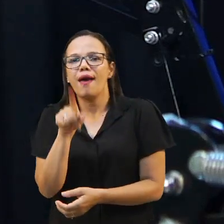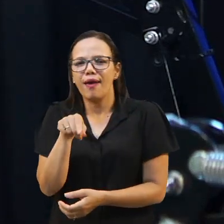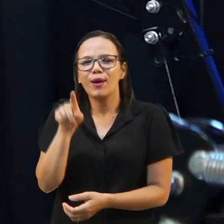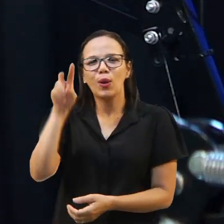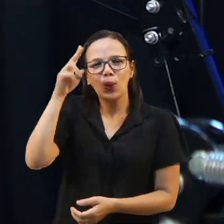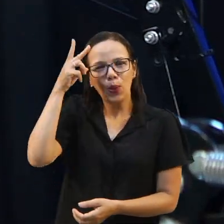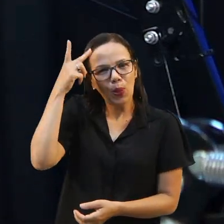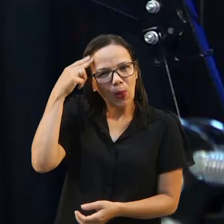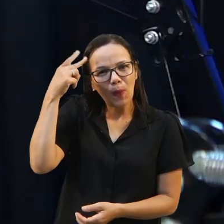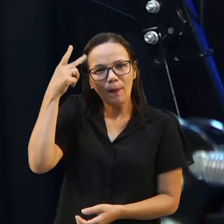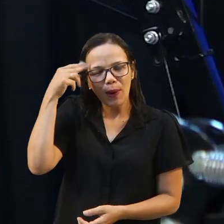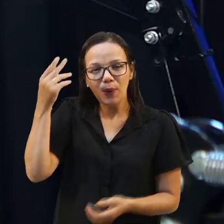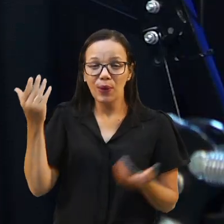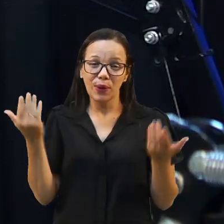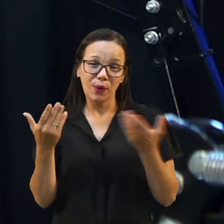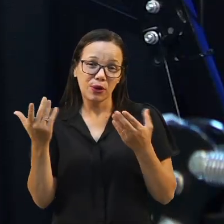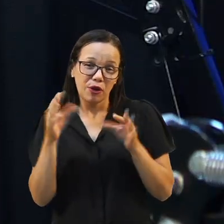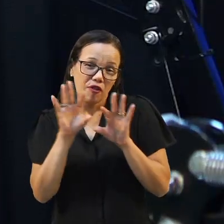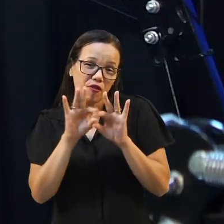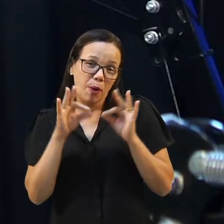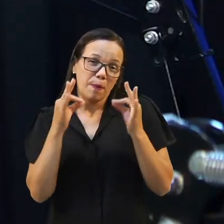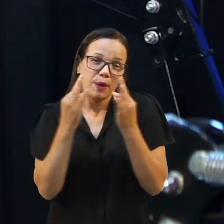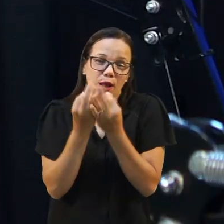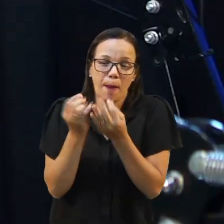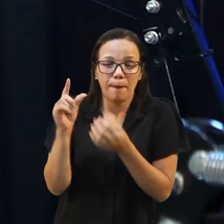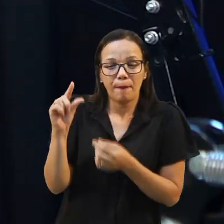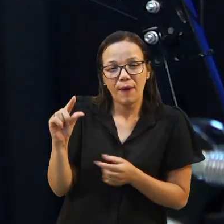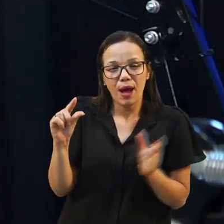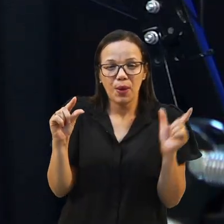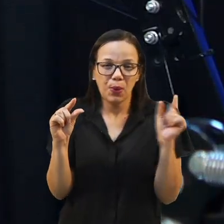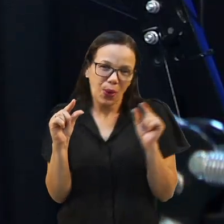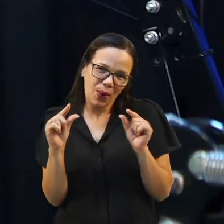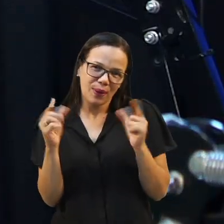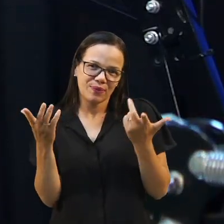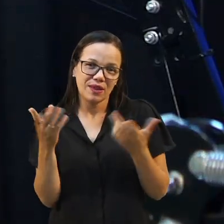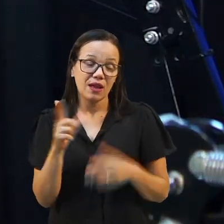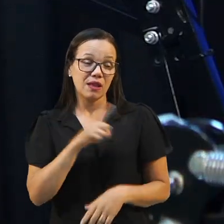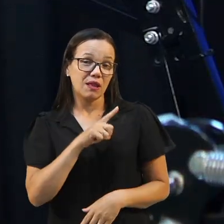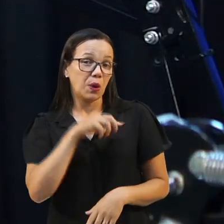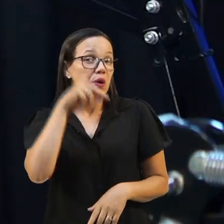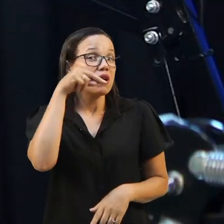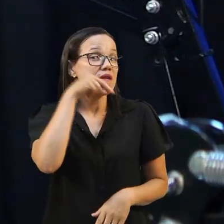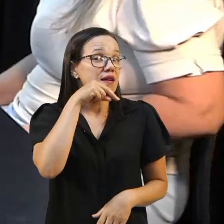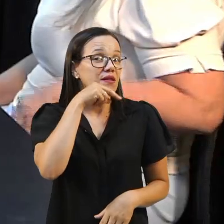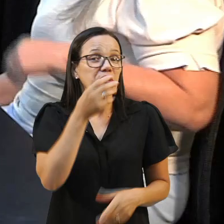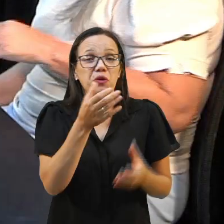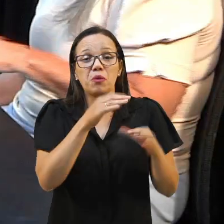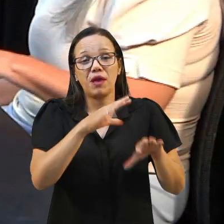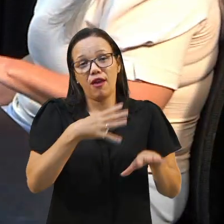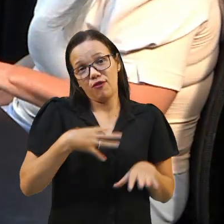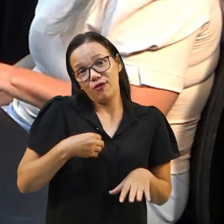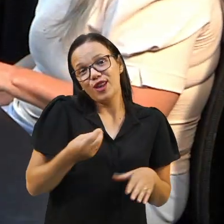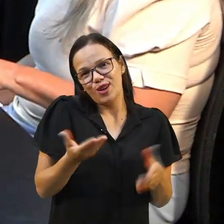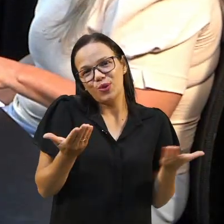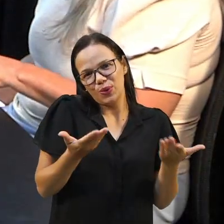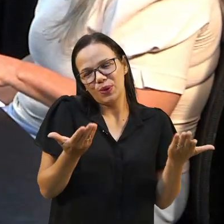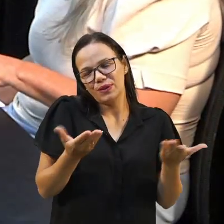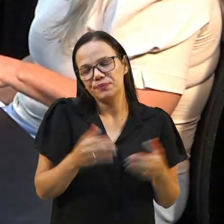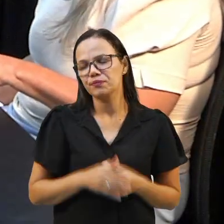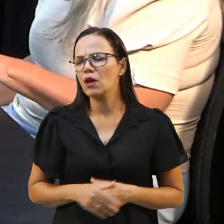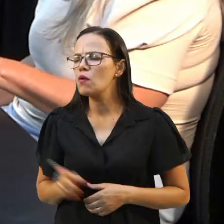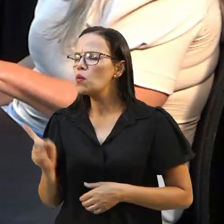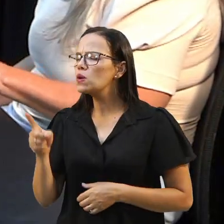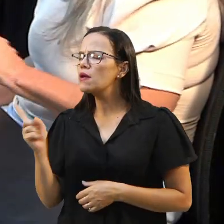né? E hoje não, hoje tem muita gente, eu tenho neto que não quer ter filho. Professor, o senhor veio com que idade